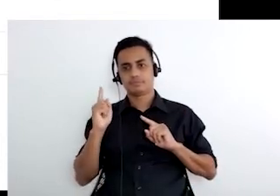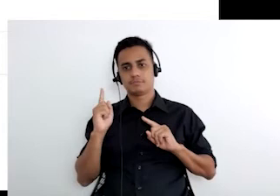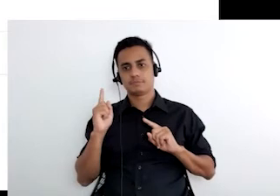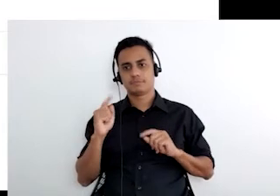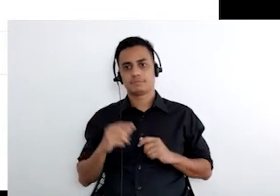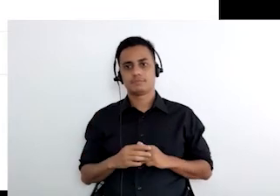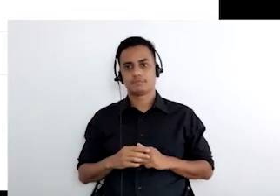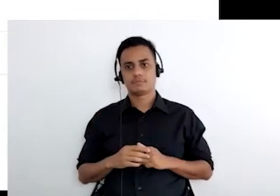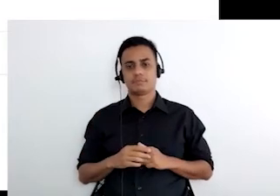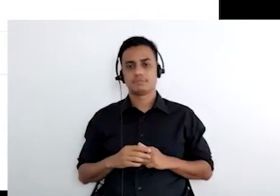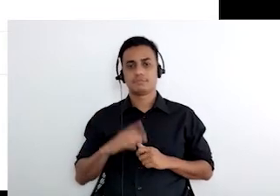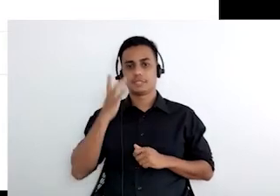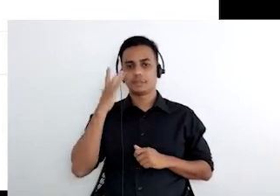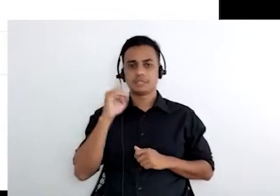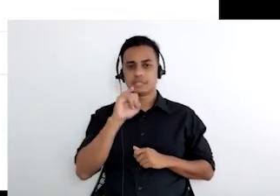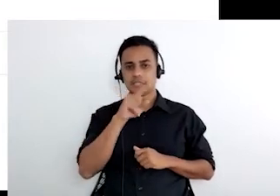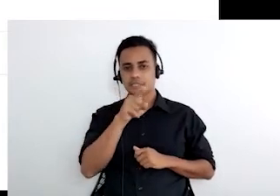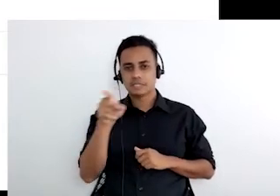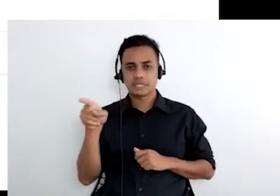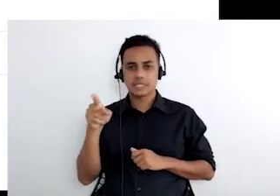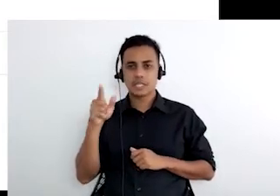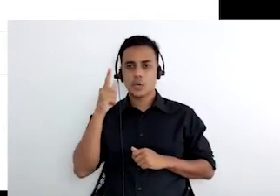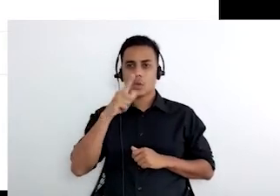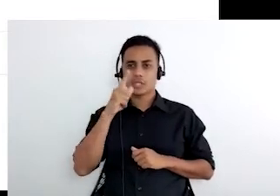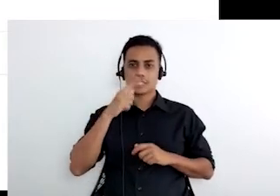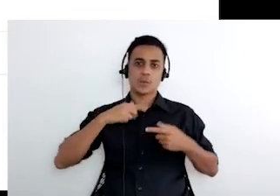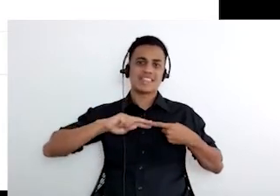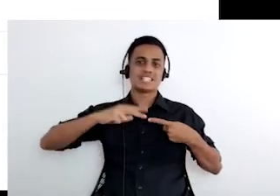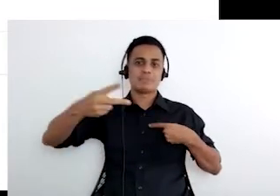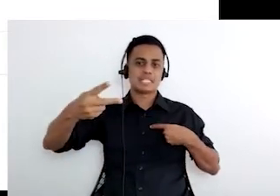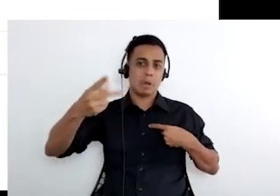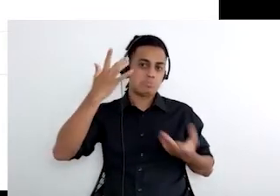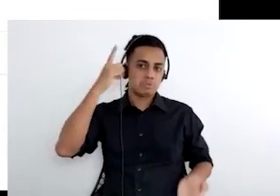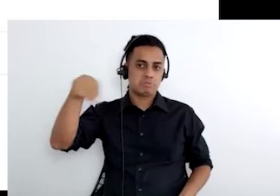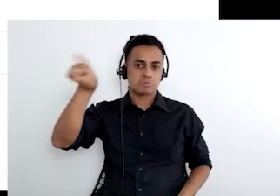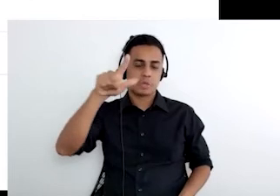Não sei se deu para ouvir da transmissão que eu estou fazendo aqui com vocês.